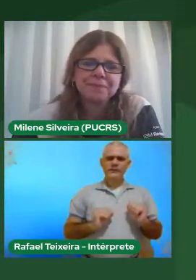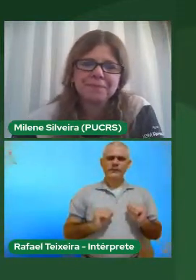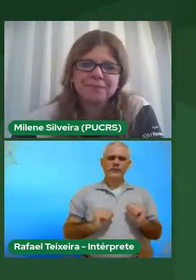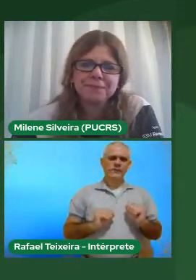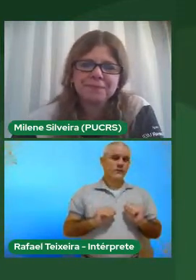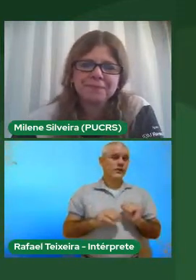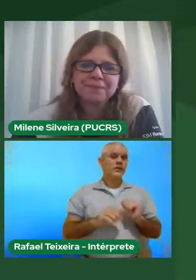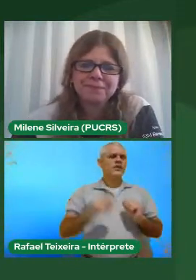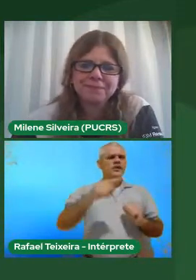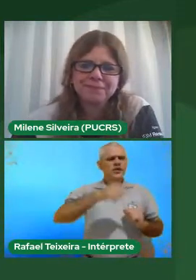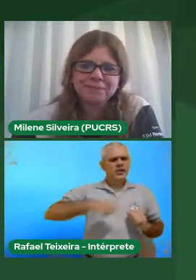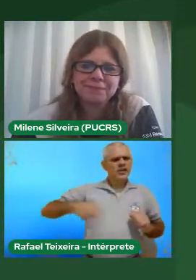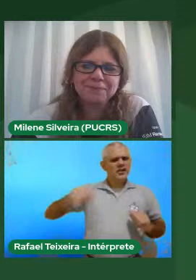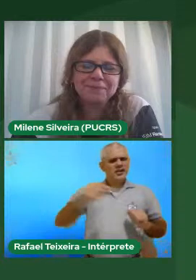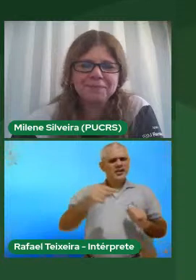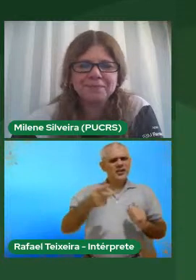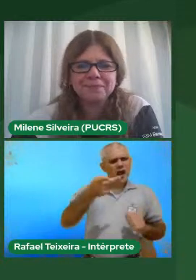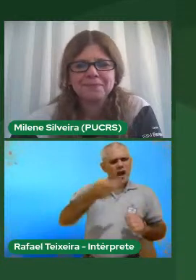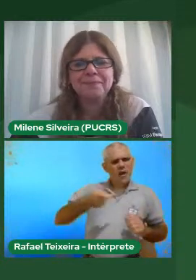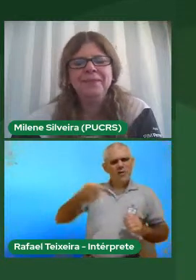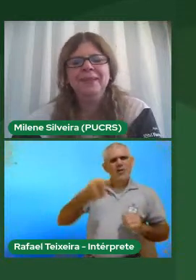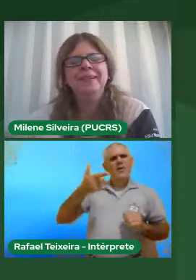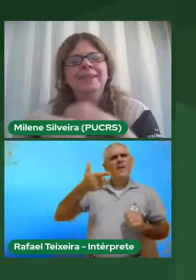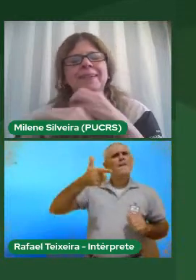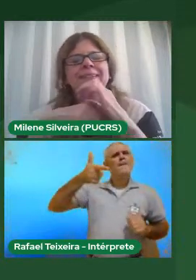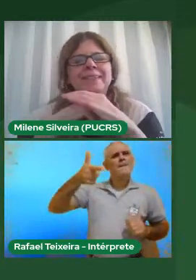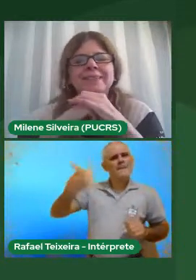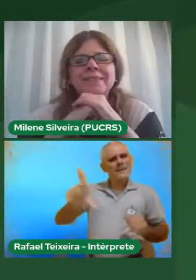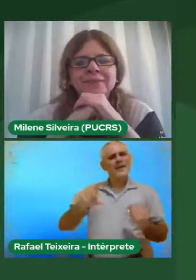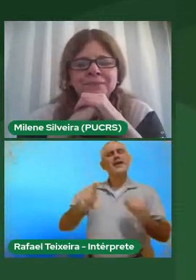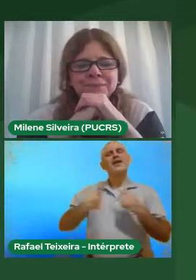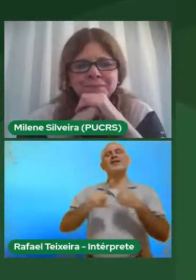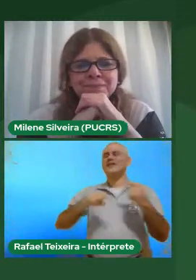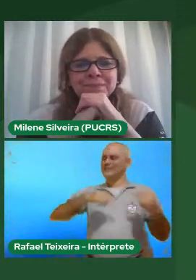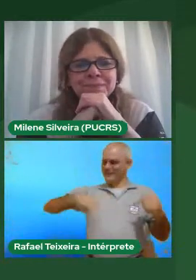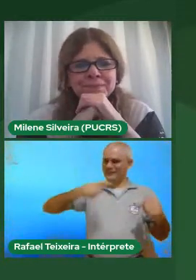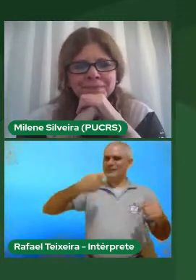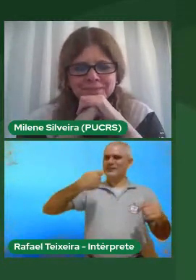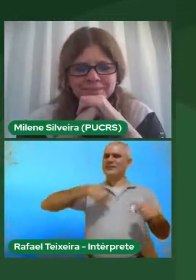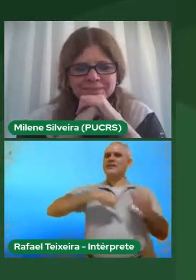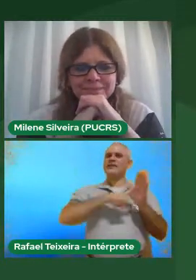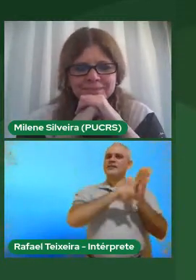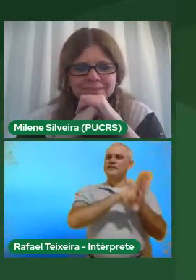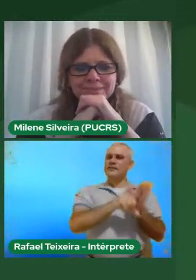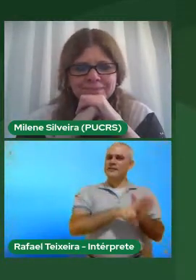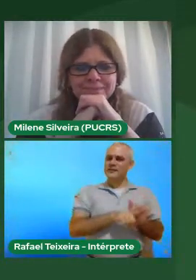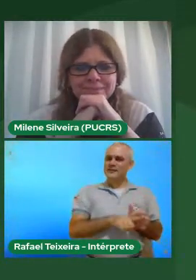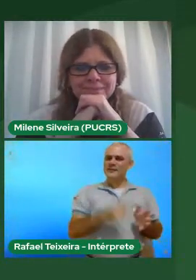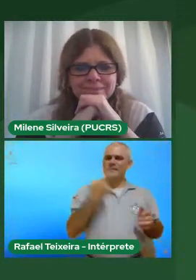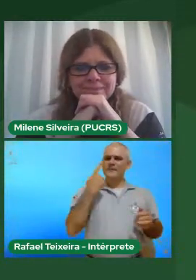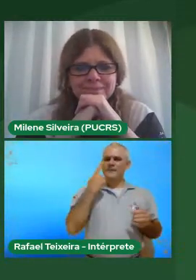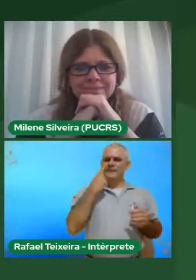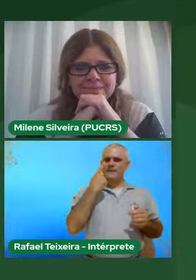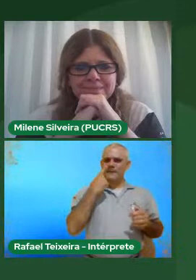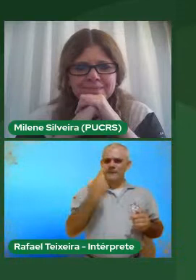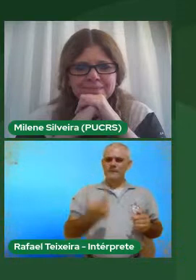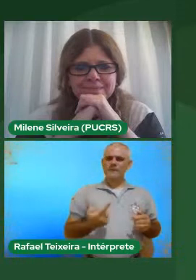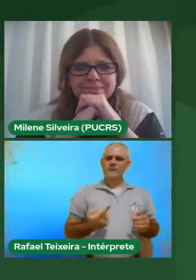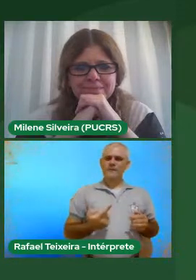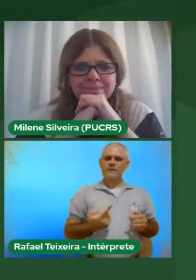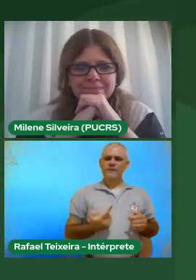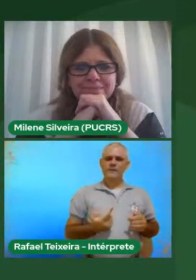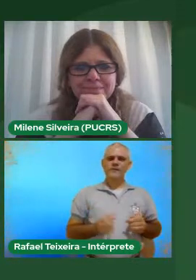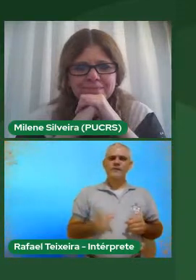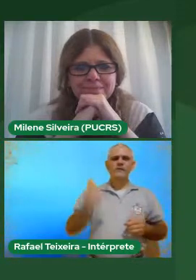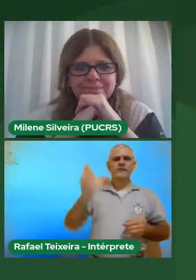dados empíricos para nos trazer luz sobre esses dados quantitativos. Primeiro, fomos buscar a perspectiva da pessoa mais